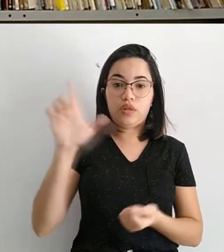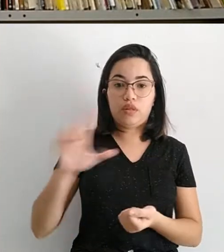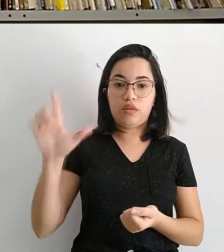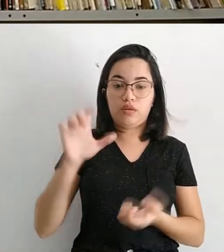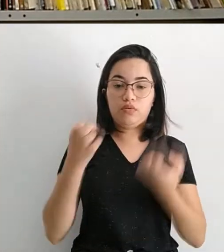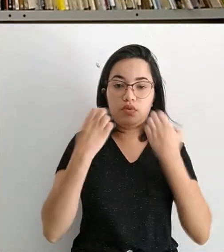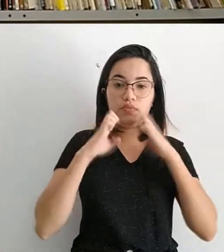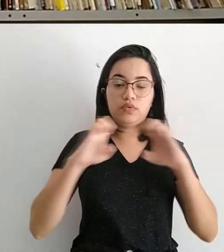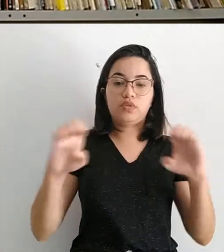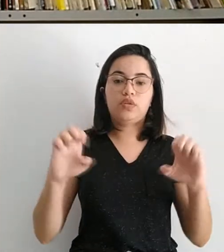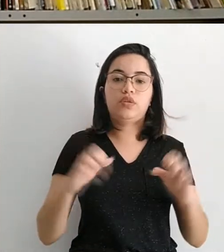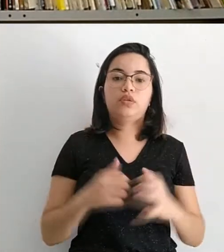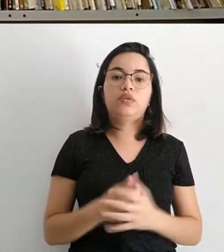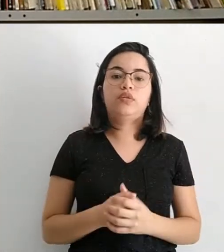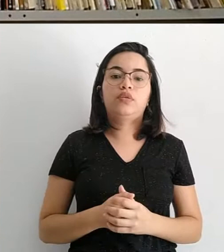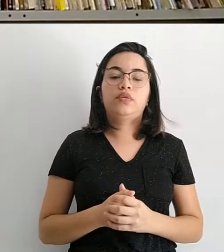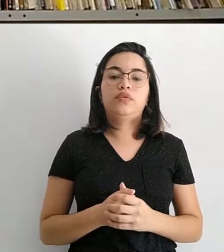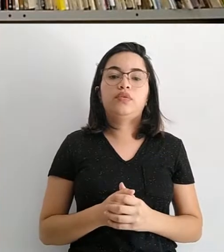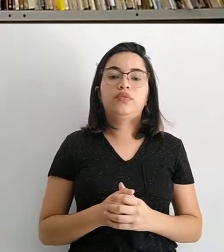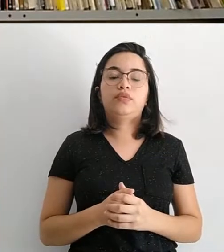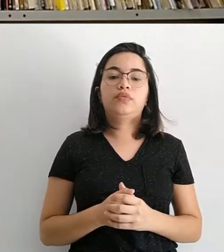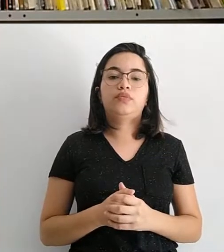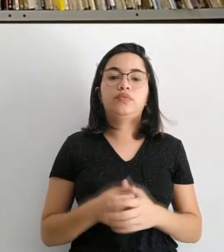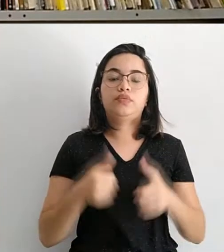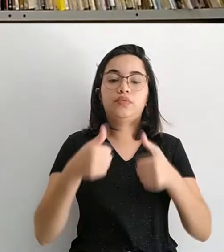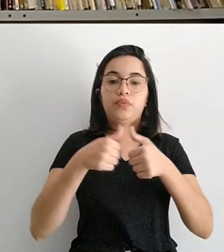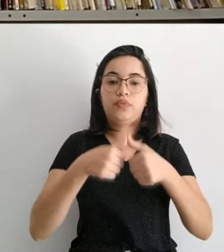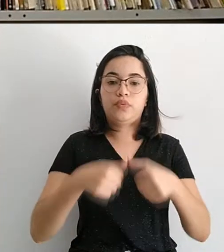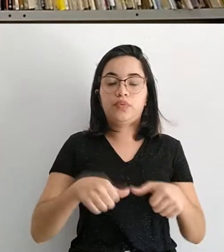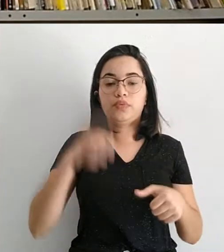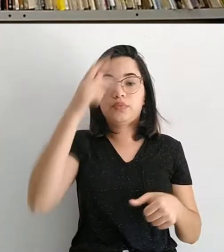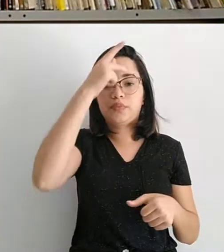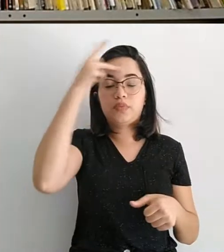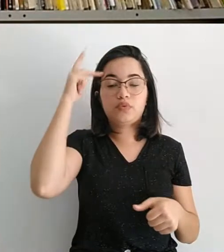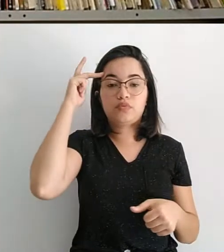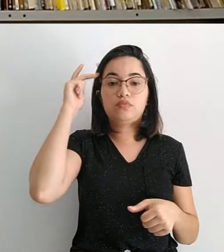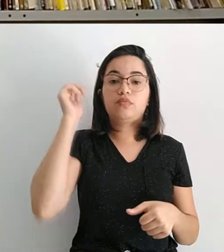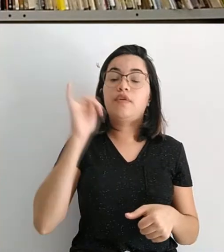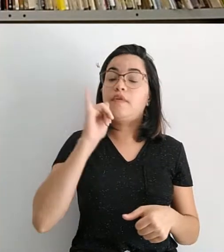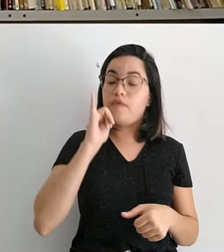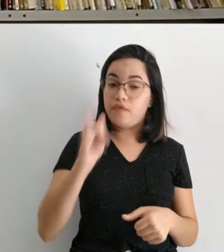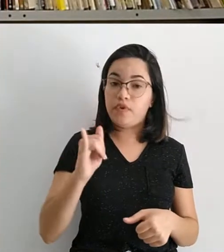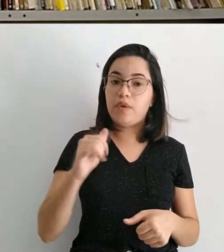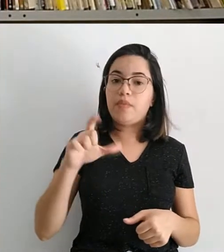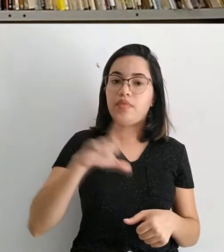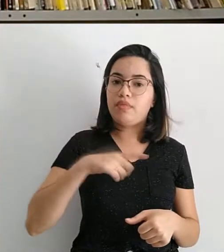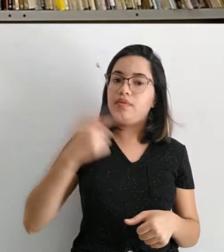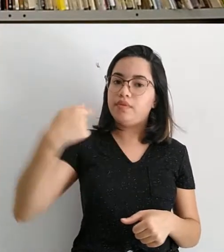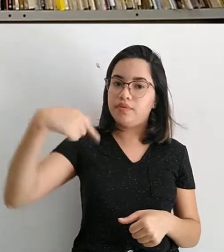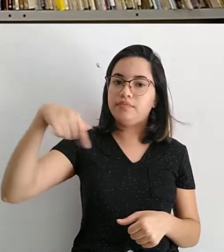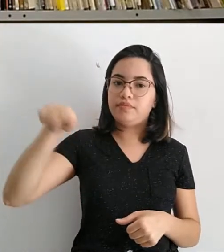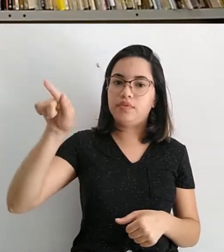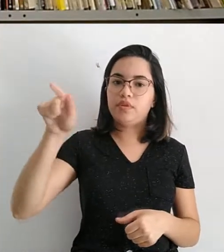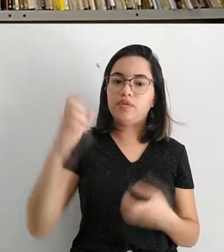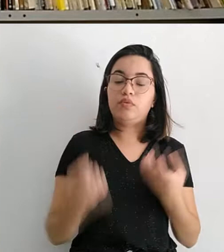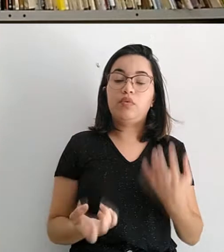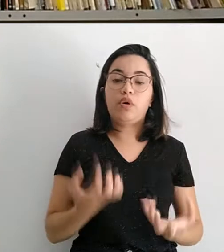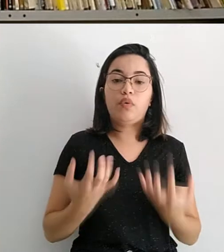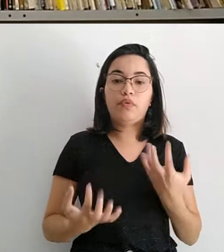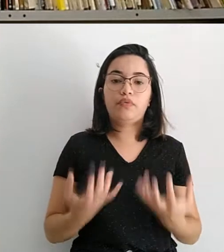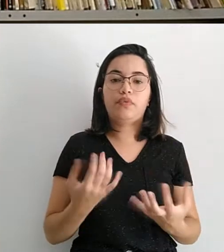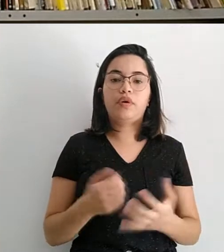literatura evangélica onde pessoas afirmam terem ido